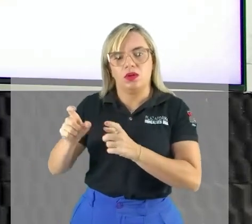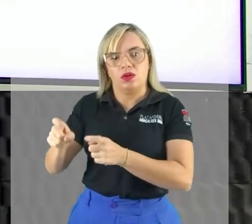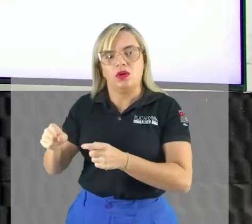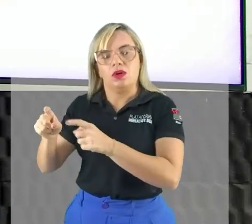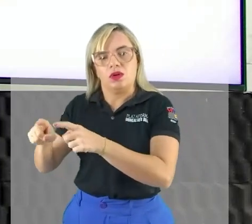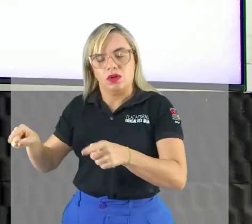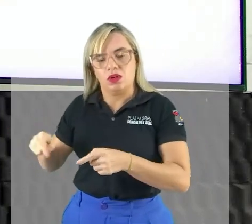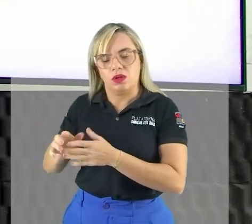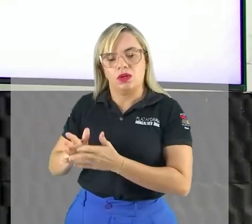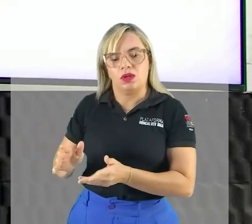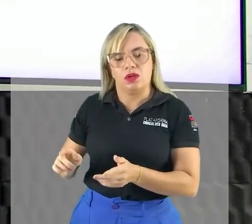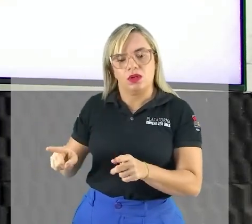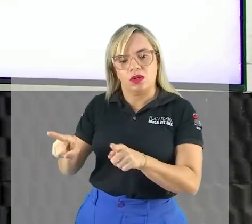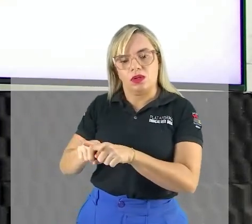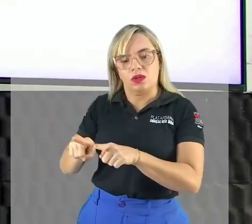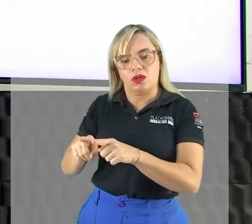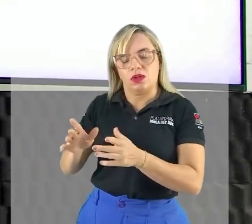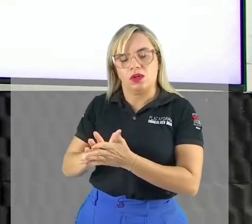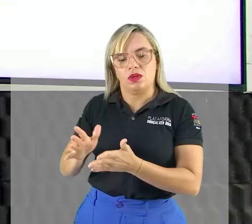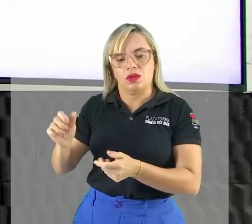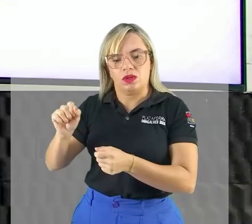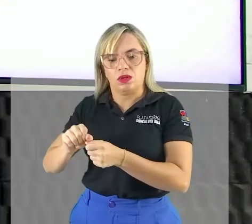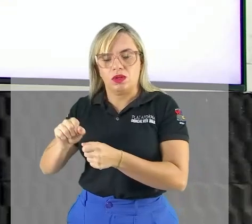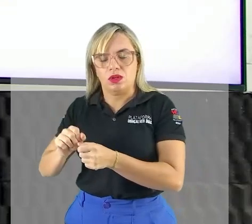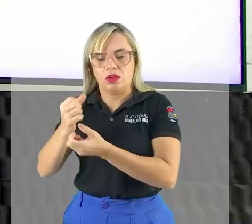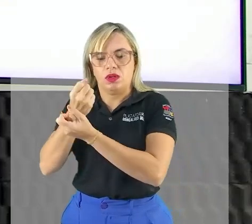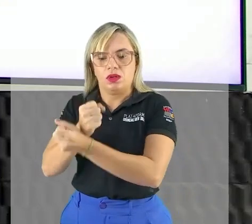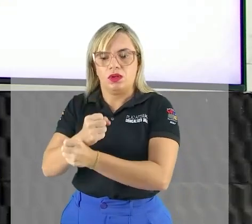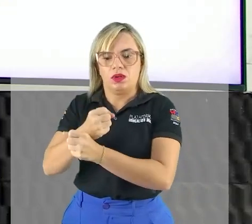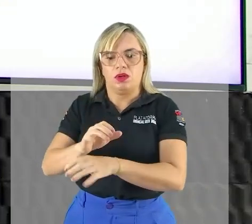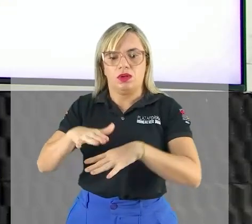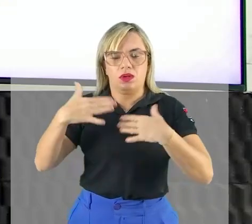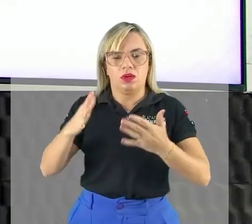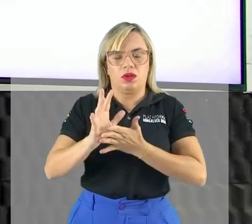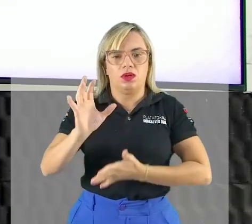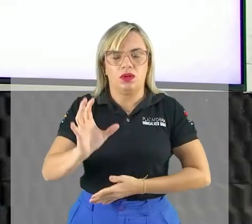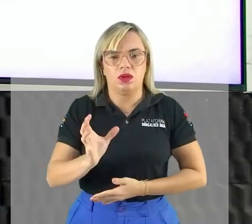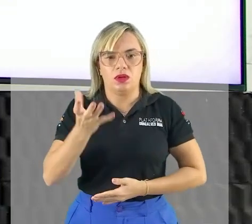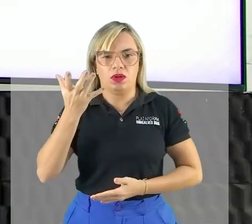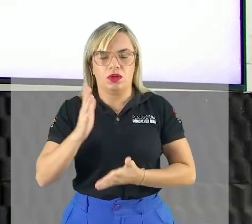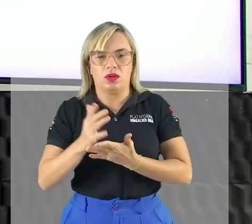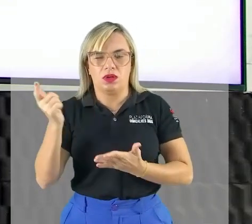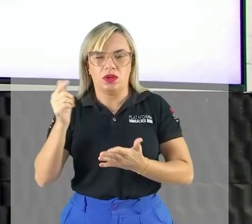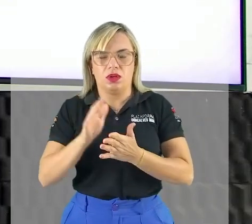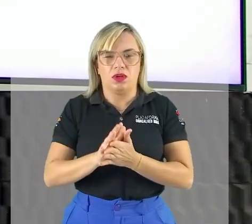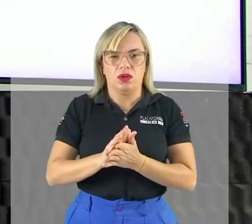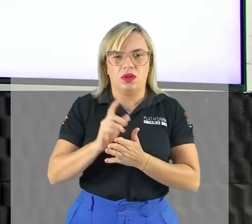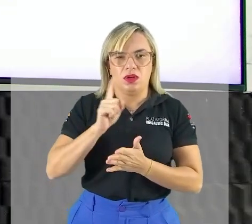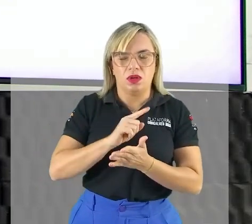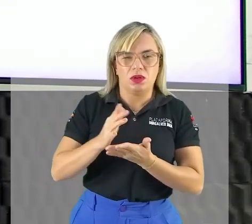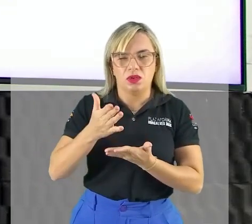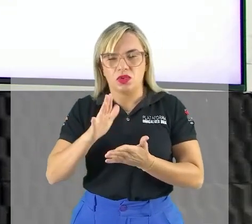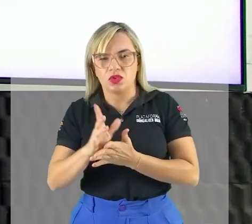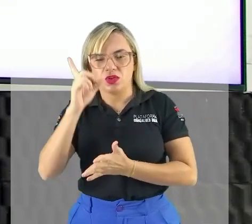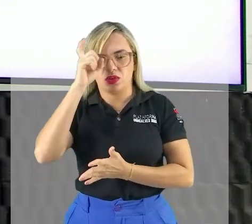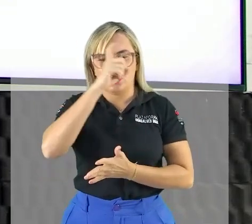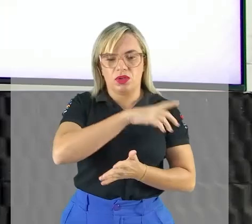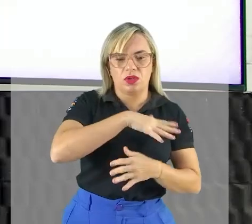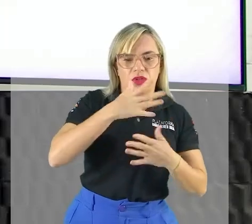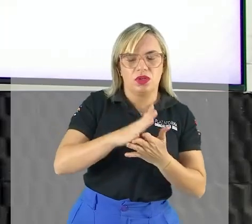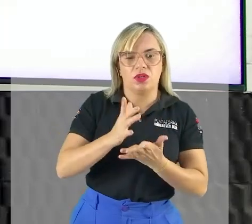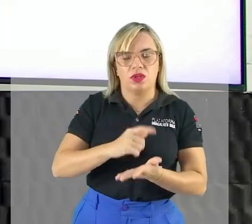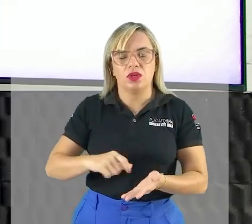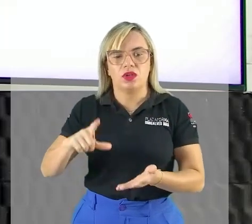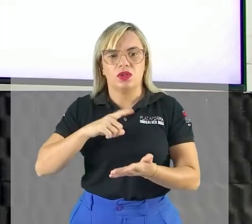que fizeram reprodução também né de escravizados mas acontecia de forma bem esporádica havia realmente a